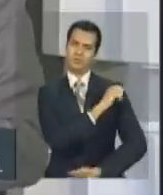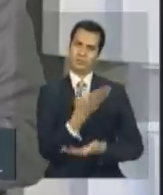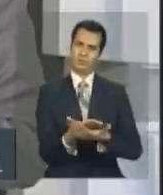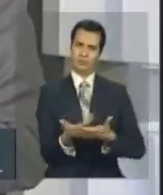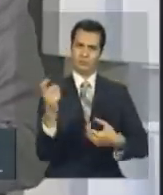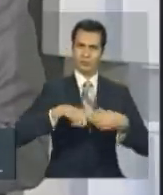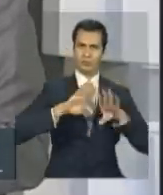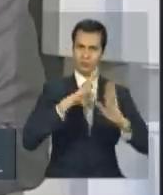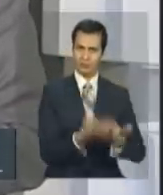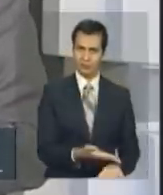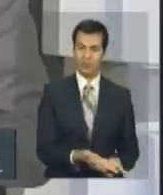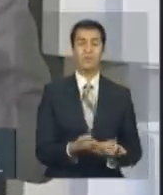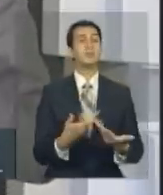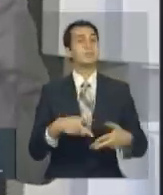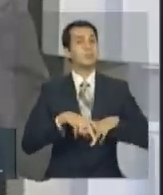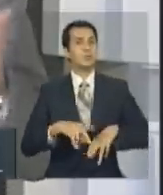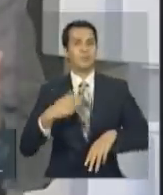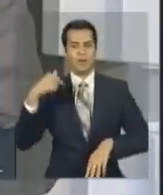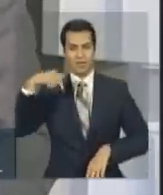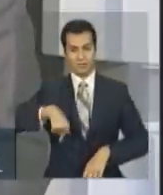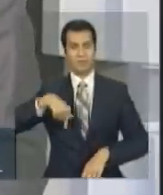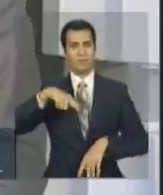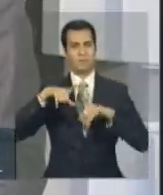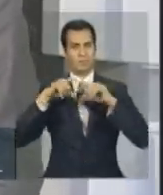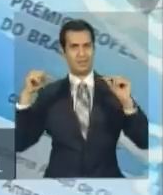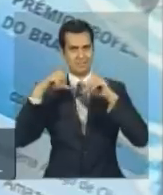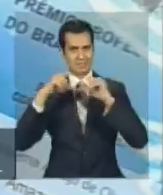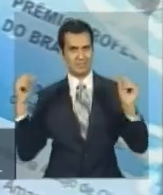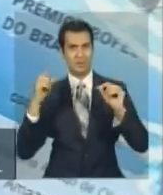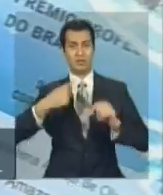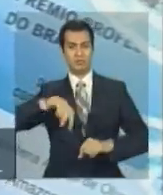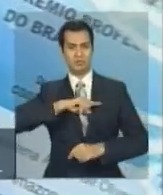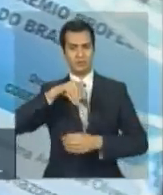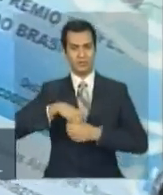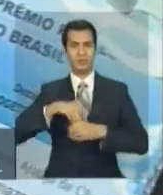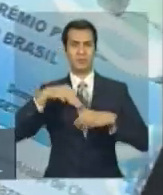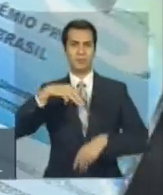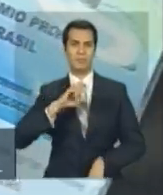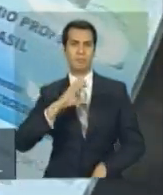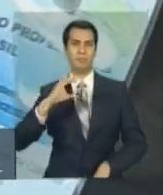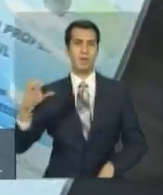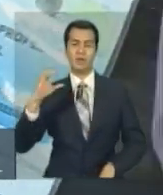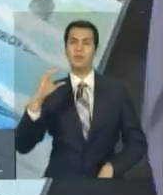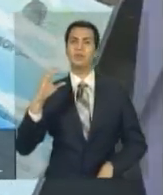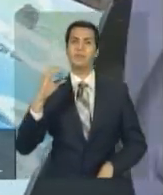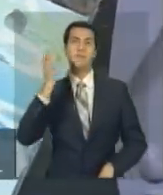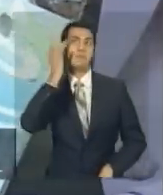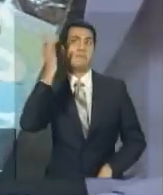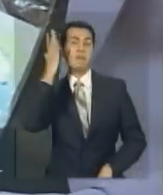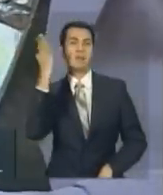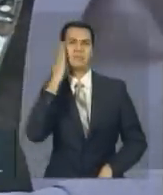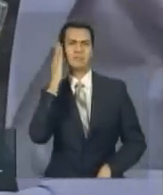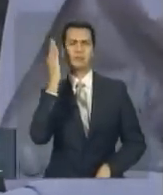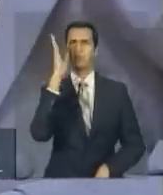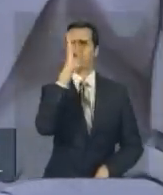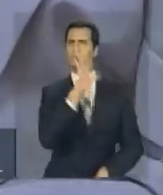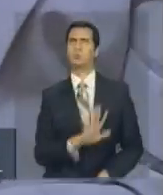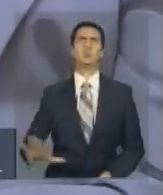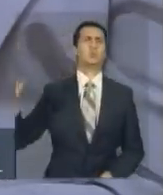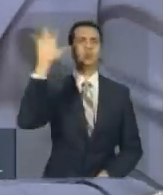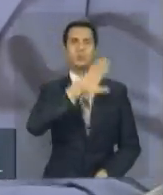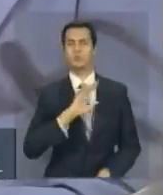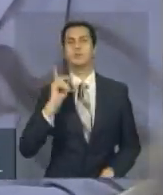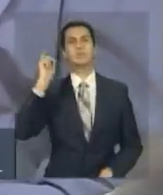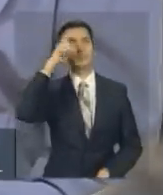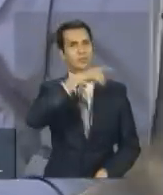Ministério da Educação, aqui em Brasília, nós temos a percepção acurada de tudo o que está acontecendo, sobretudo